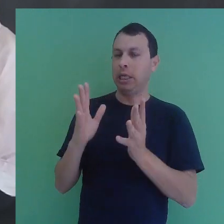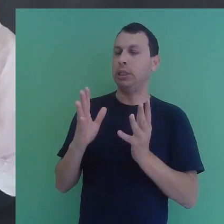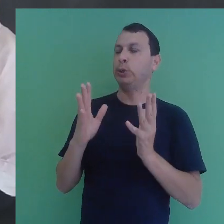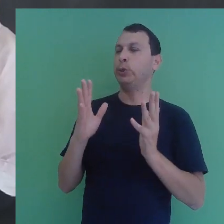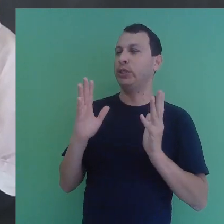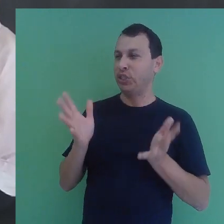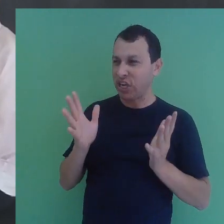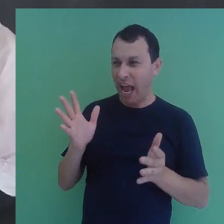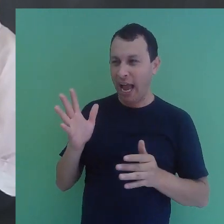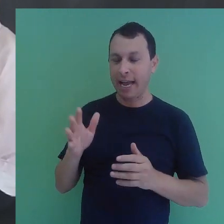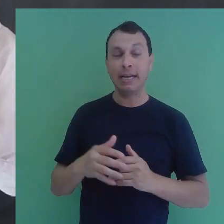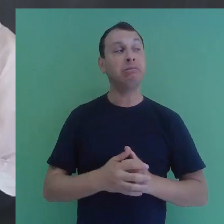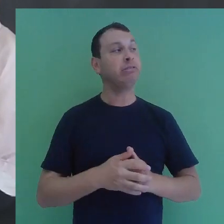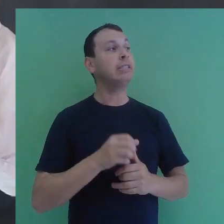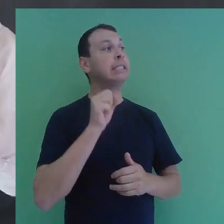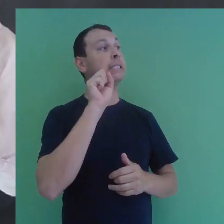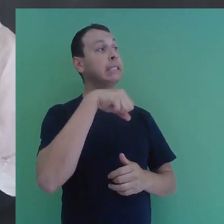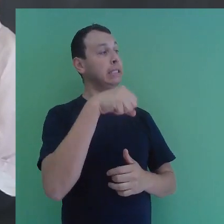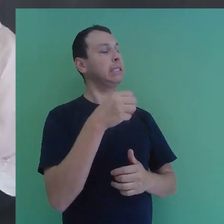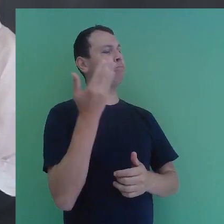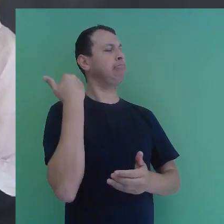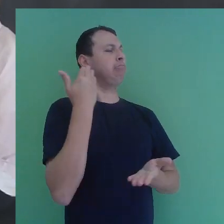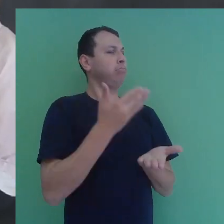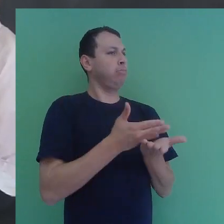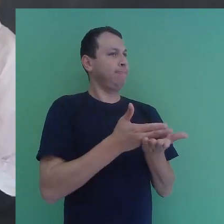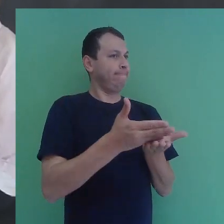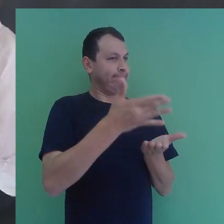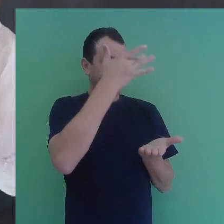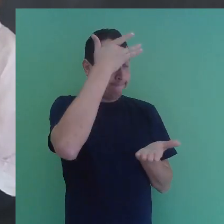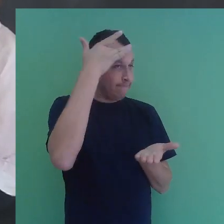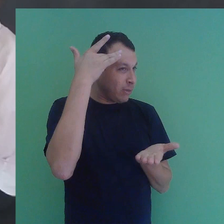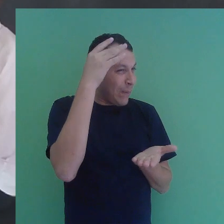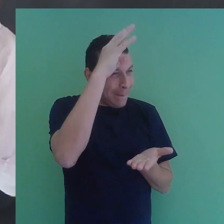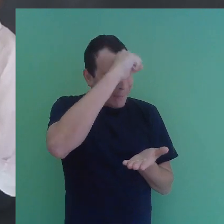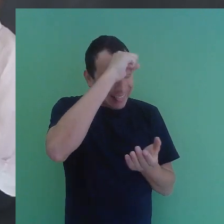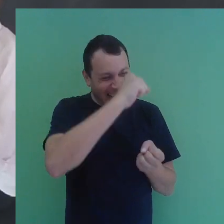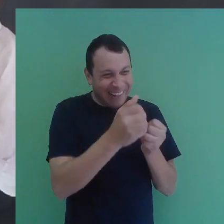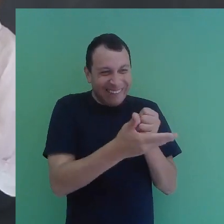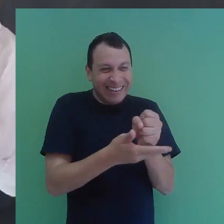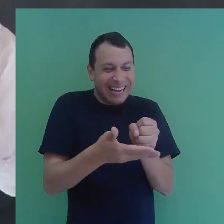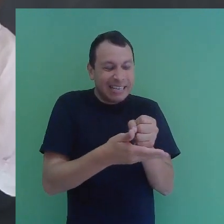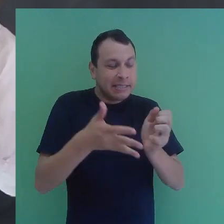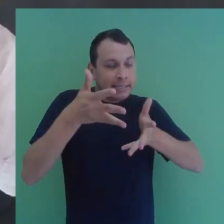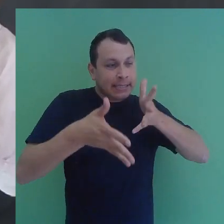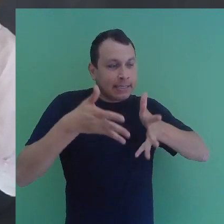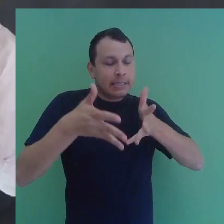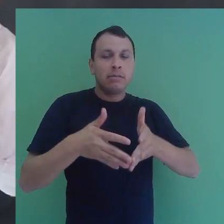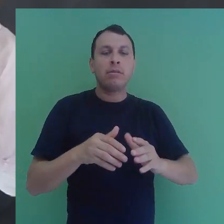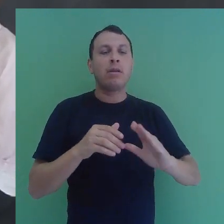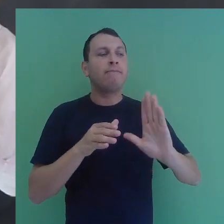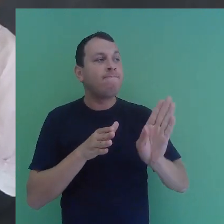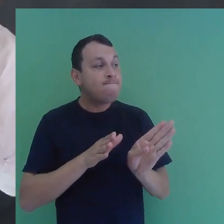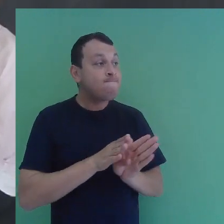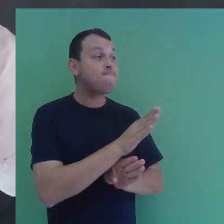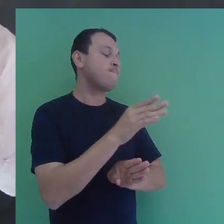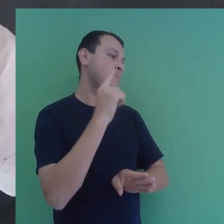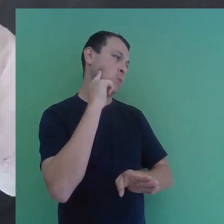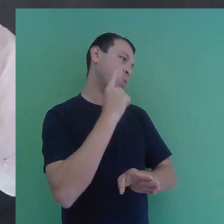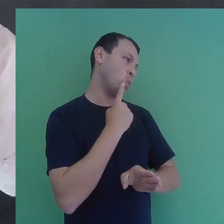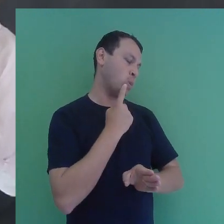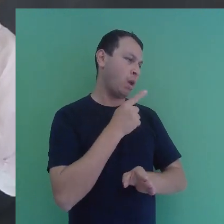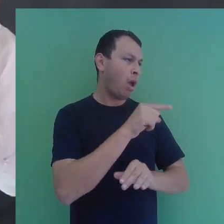Libras não conseguindo? Sim, uma vez eu vi uma pessoa aconselhando um surdo para que ele